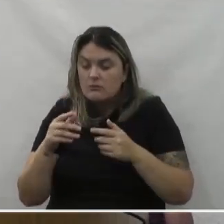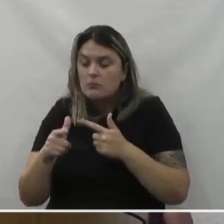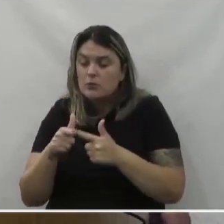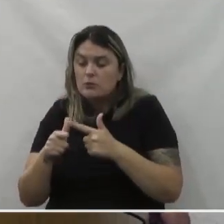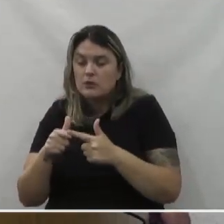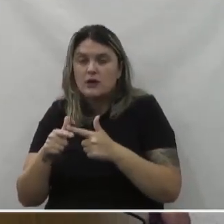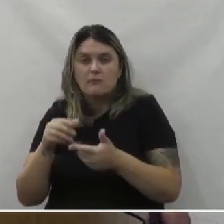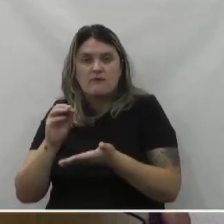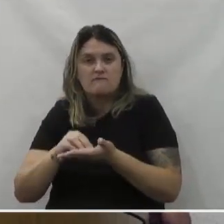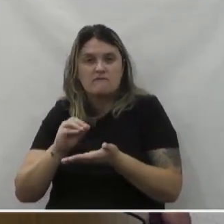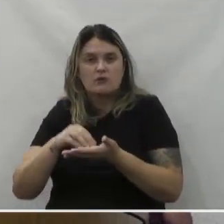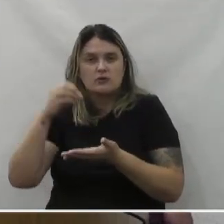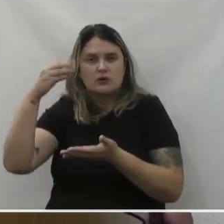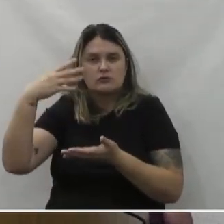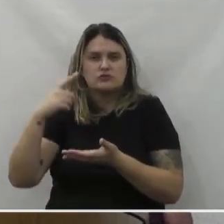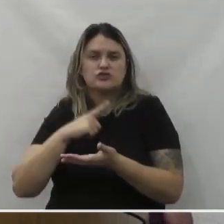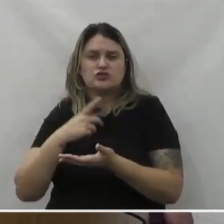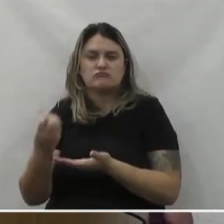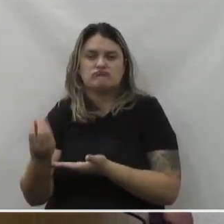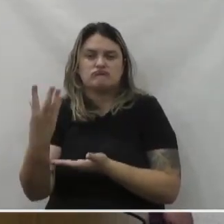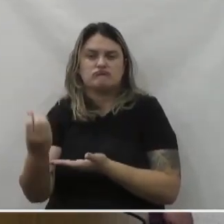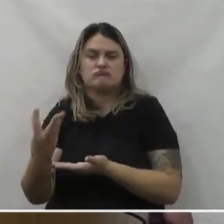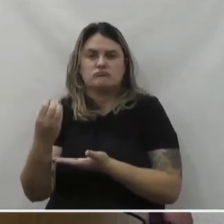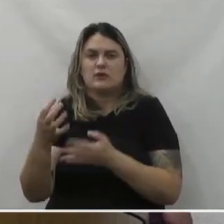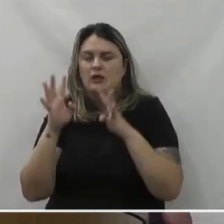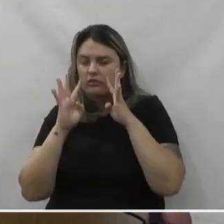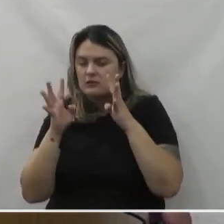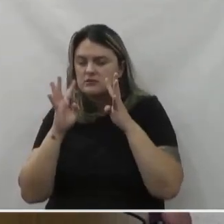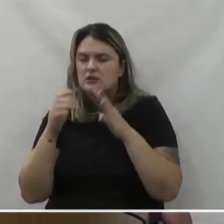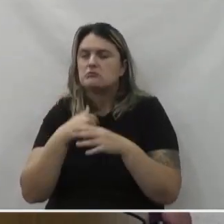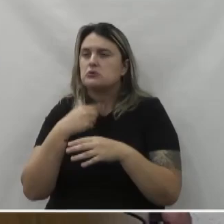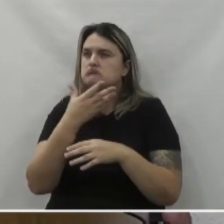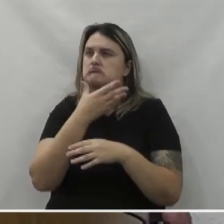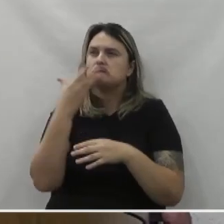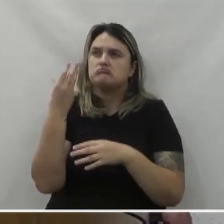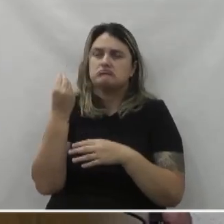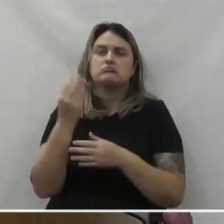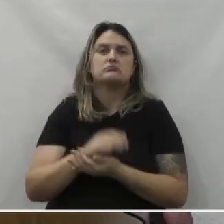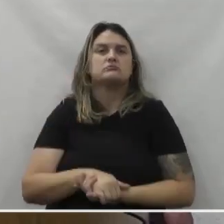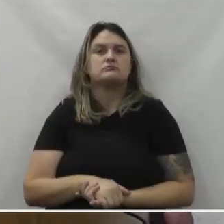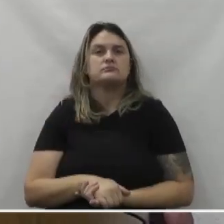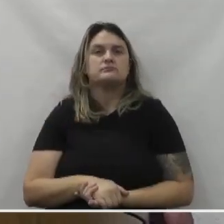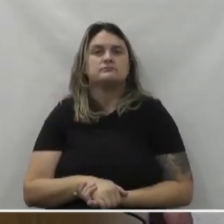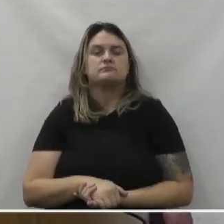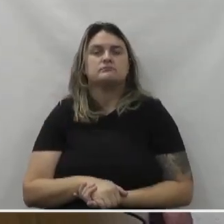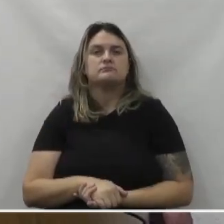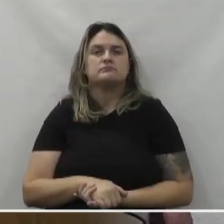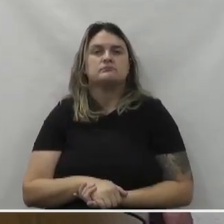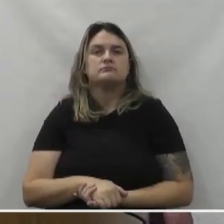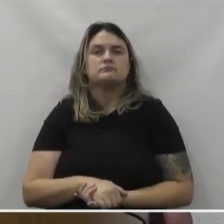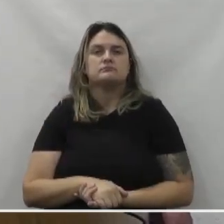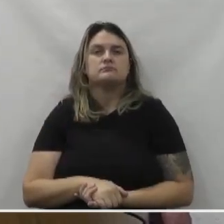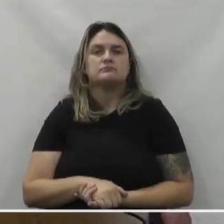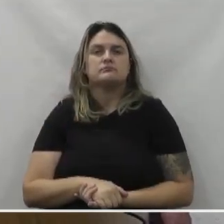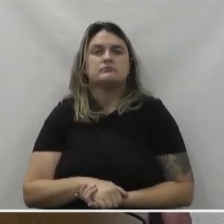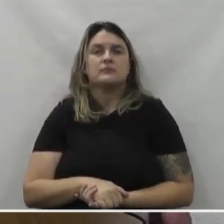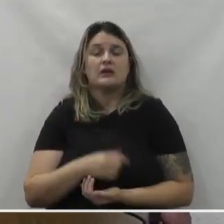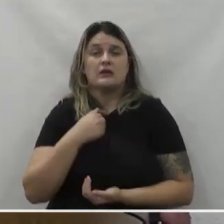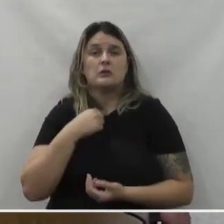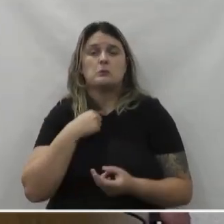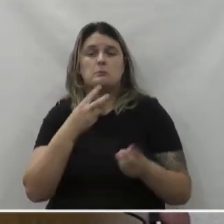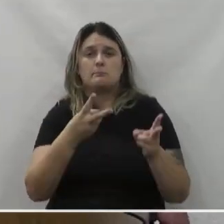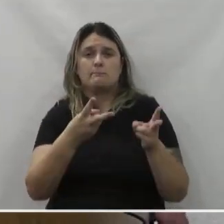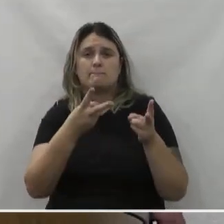de iluminação, tudo sinalizado, tudo certinho. E, enfim, a gente viu que é um